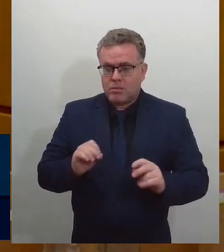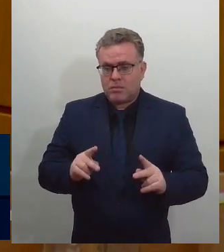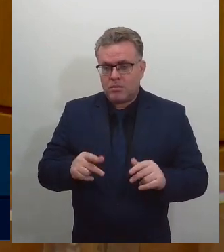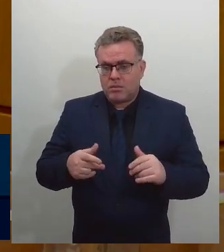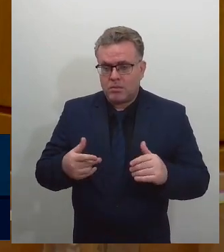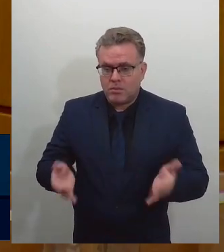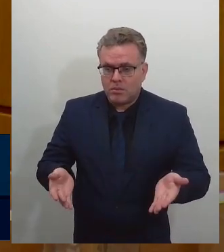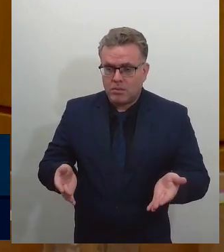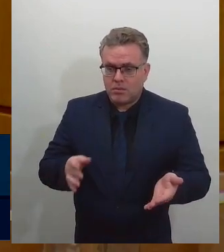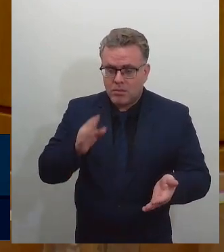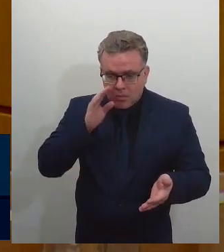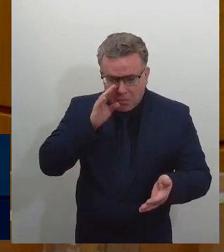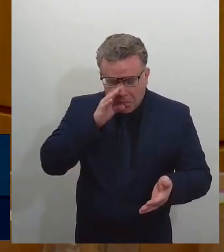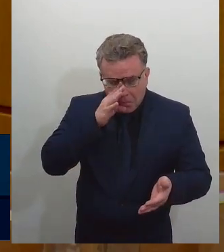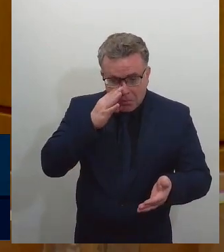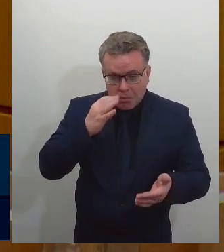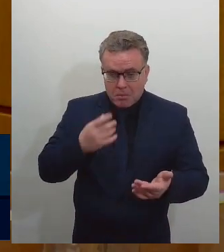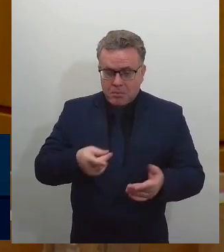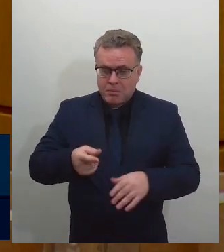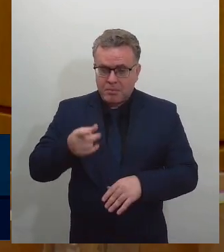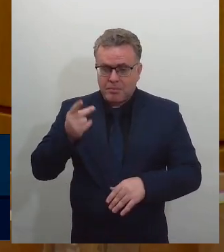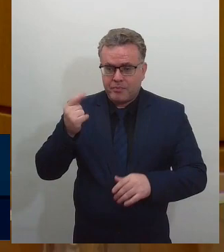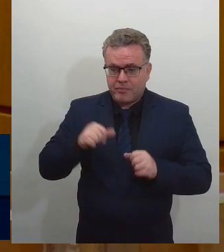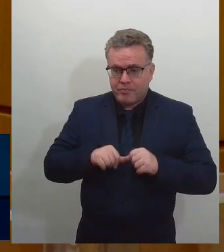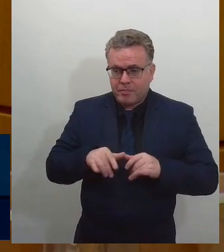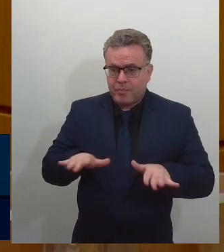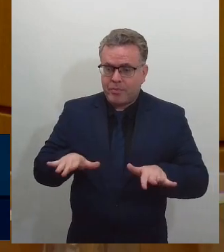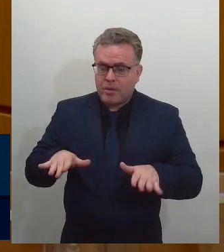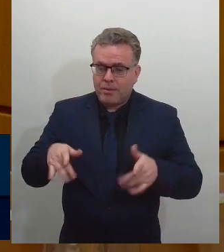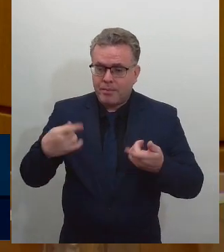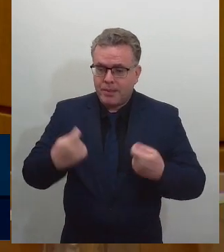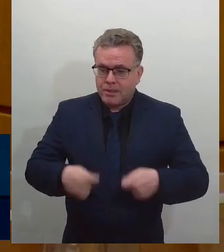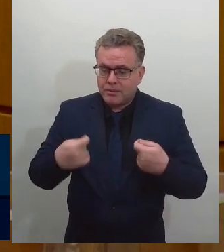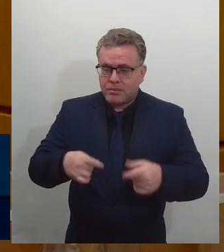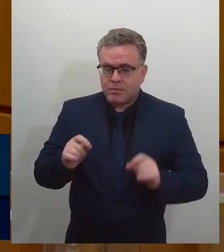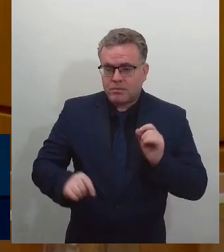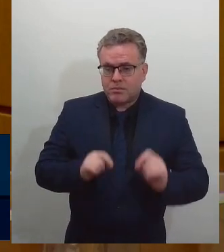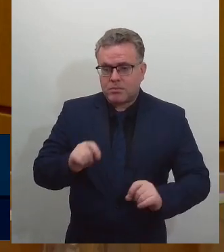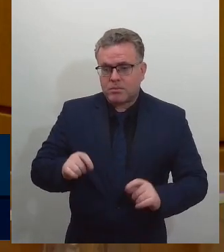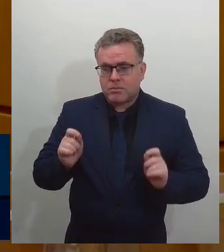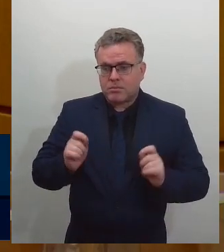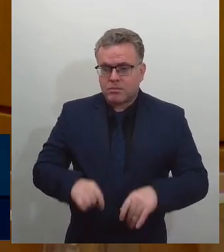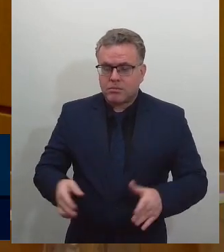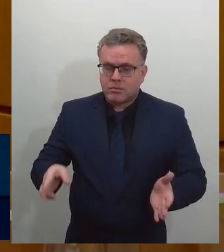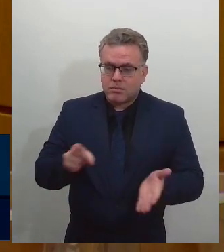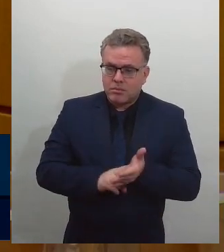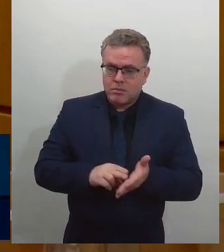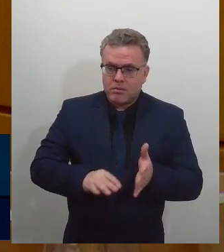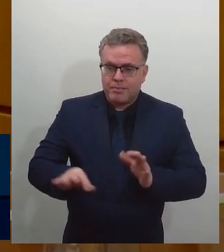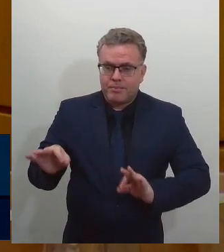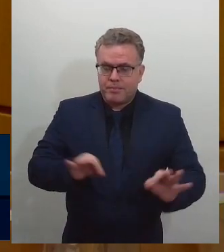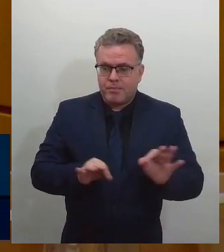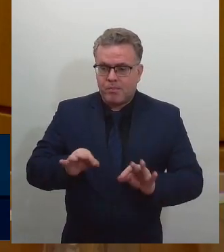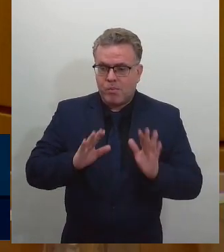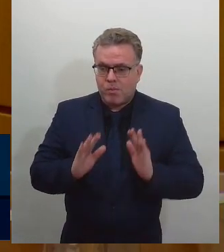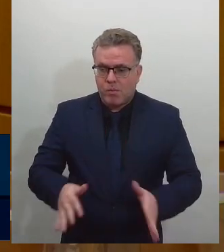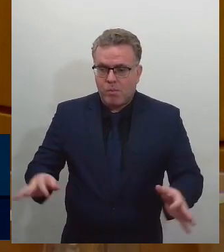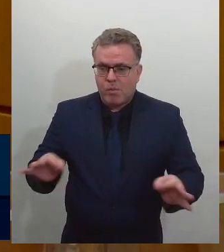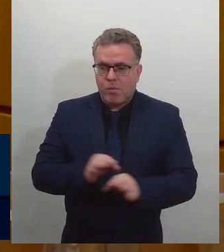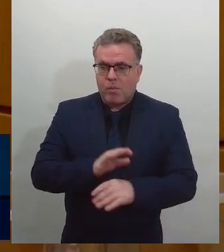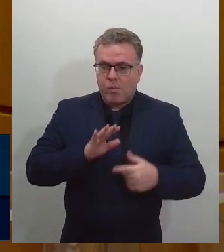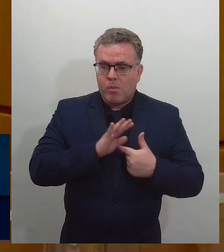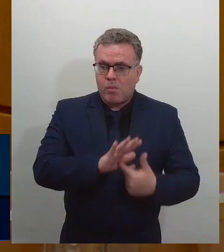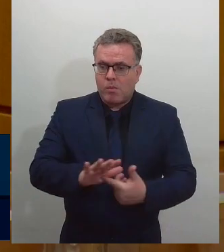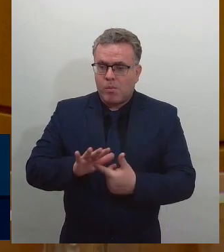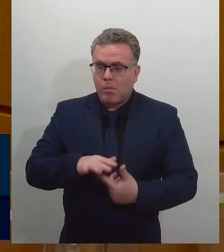essa rede, é necessário que seja, e que está sendo planejado e vai ser colocado, novas bombas lá